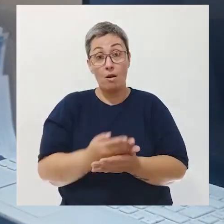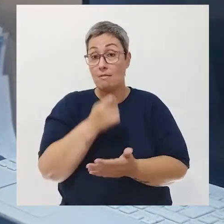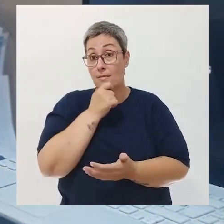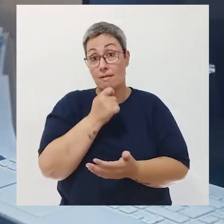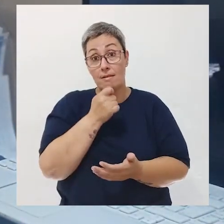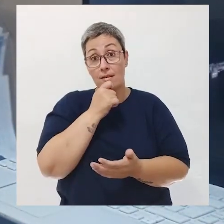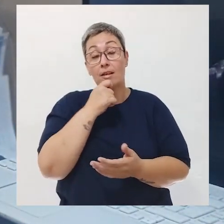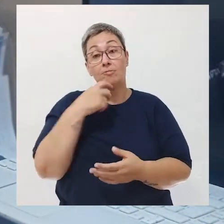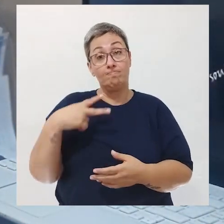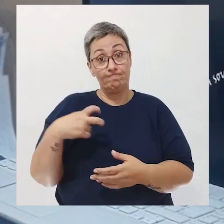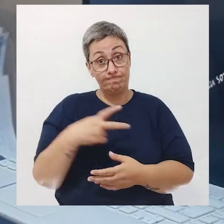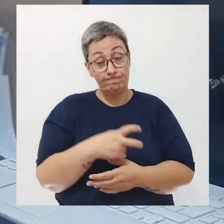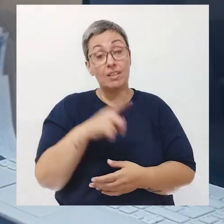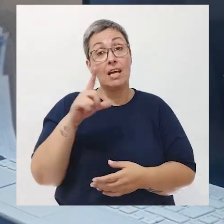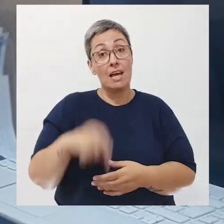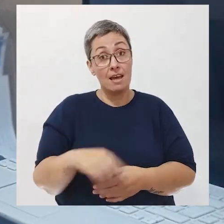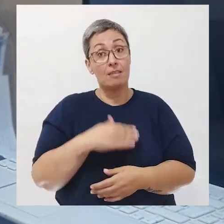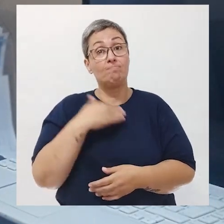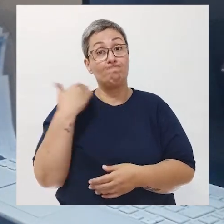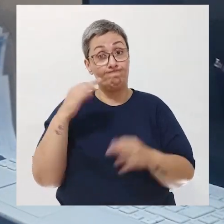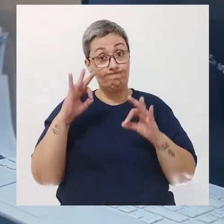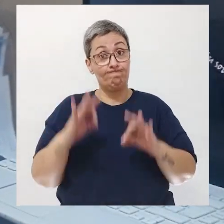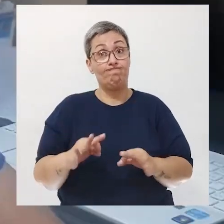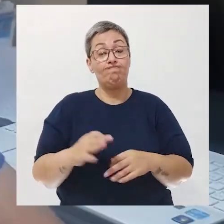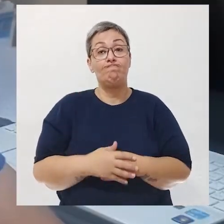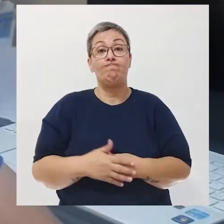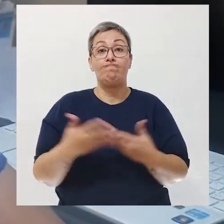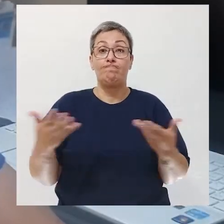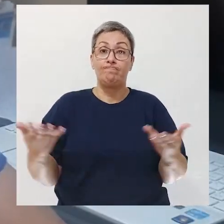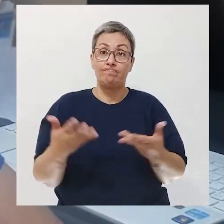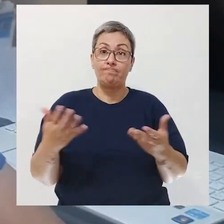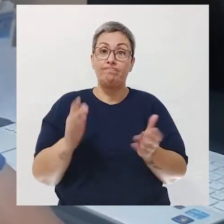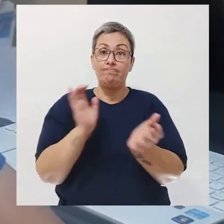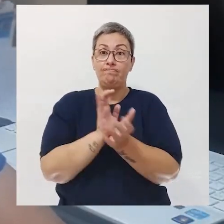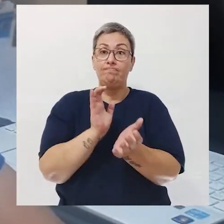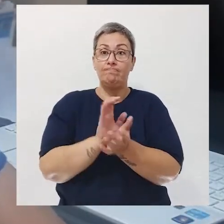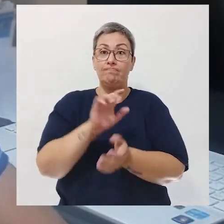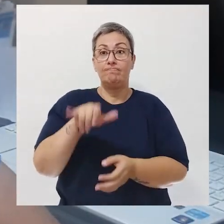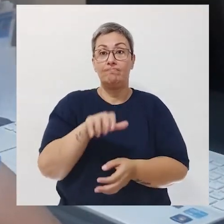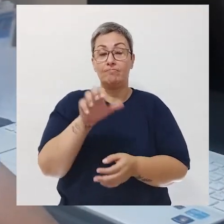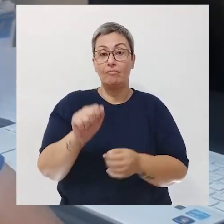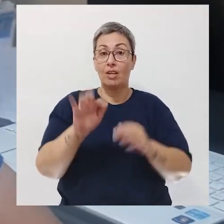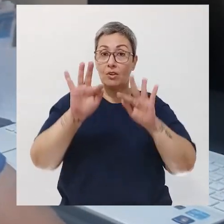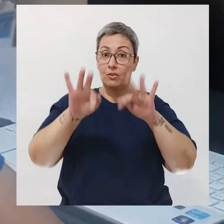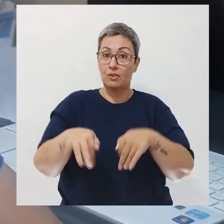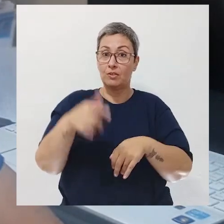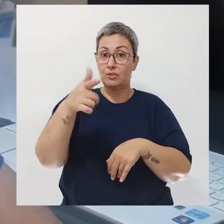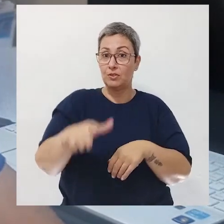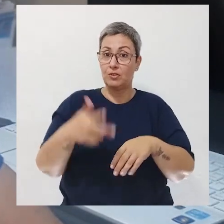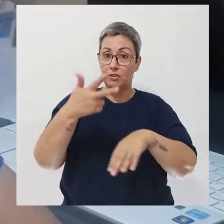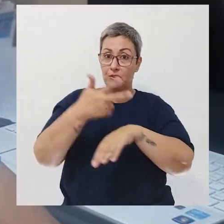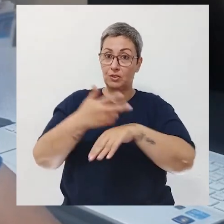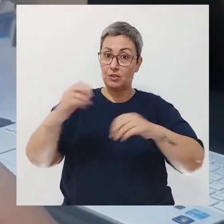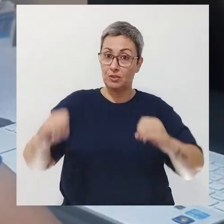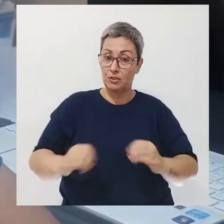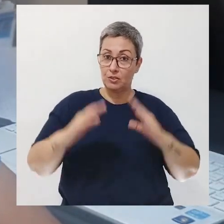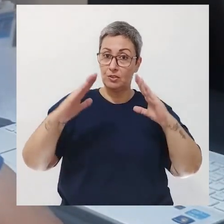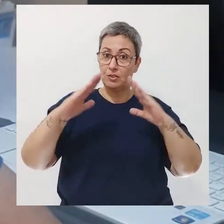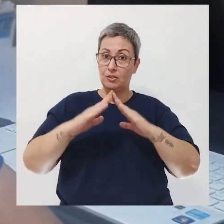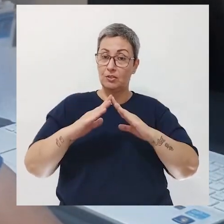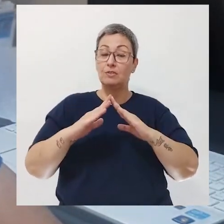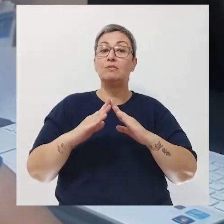acreditam que esse vírus é tão letal assim. Muito bem, galera da EJA, estamos chegando ao final de mais um programa Saberes